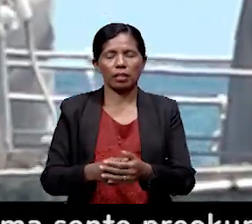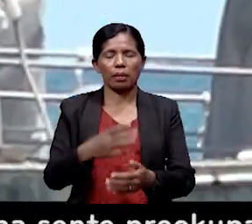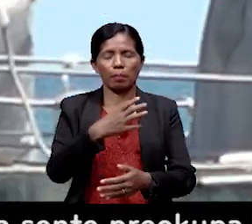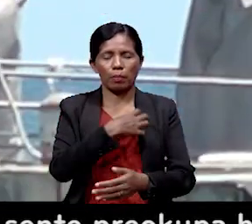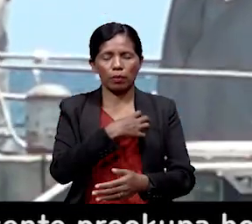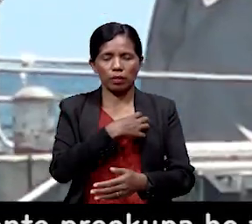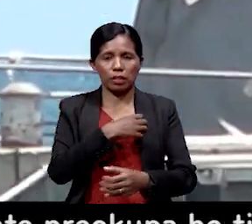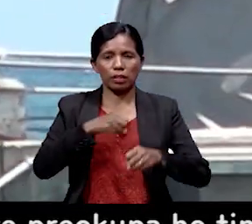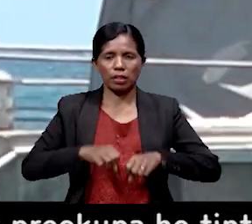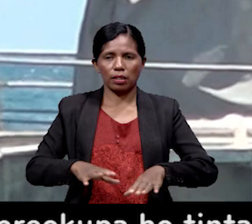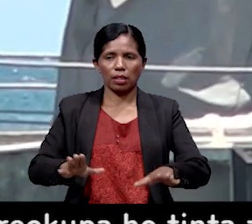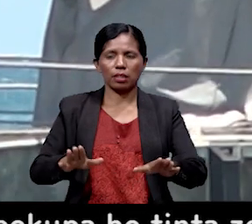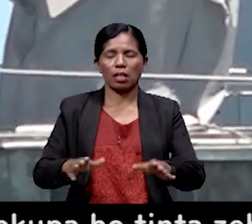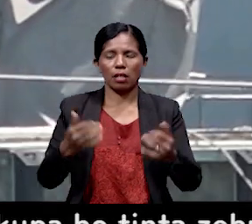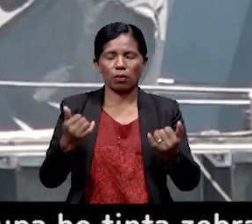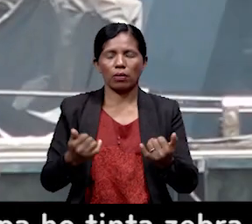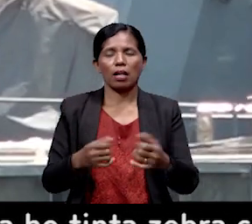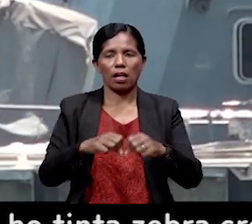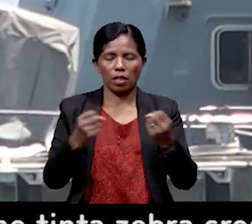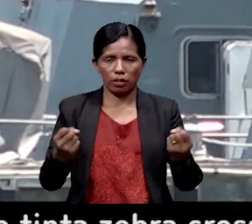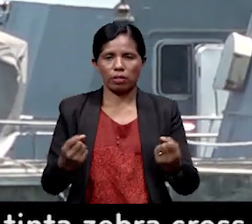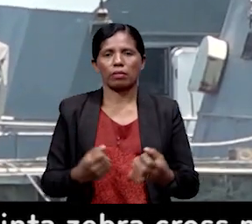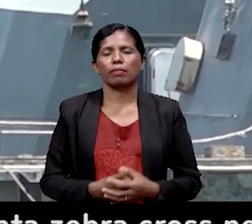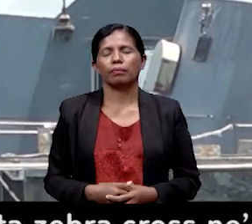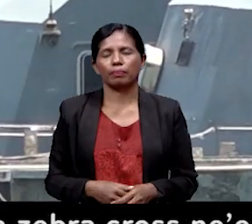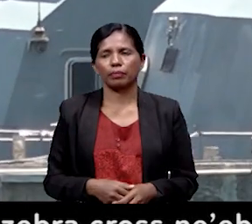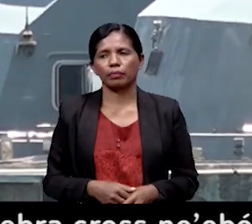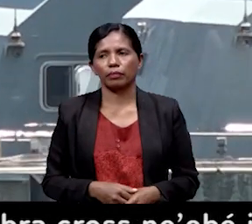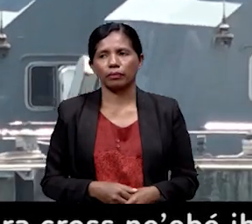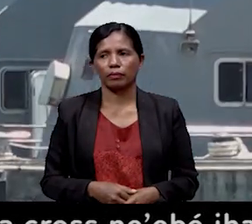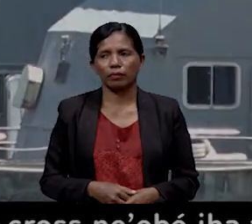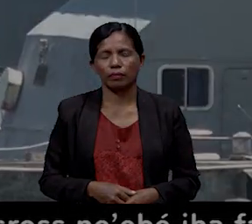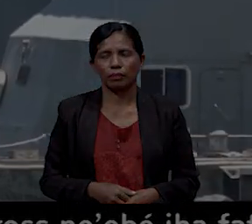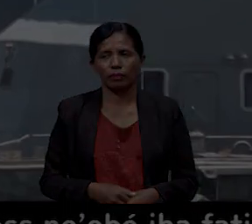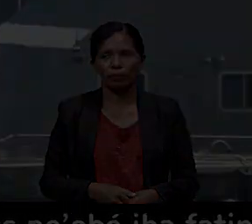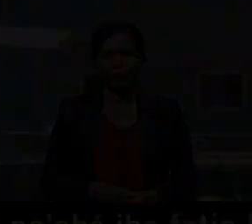maritima Porto Dili, nebe avaria ona. Napoleão Xavier, Justiniano Nano, Ziemen.